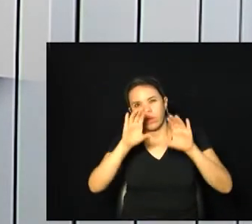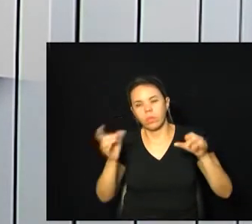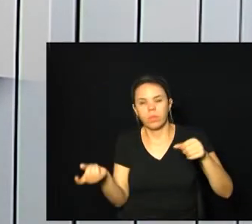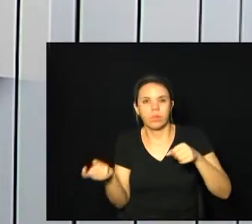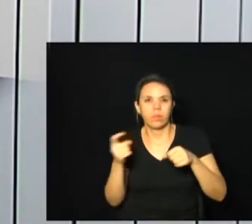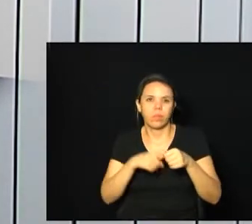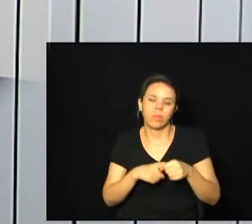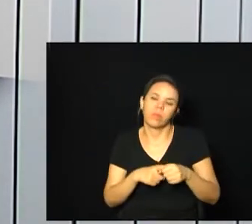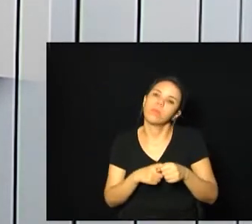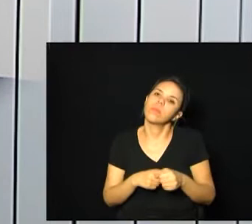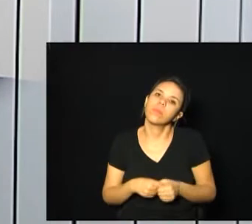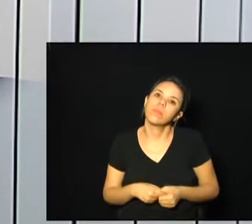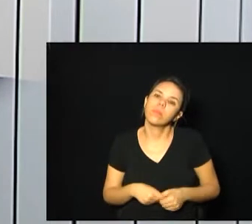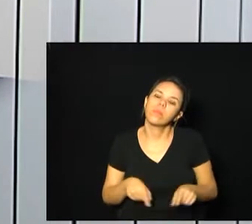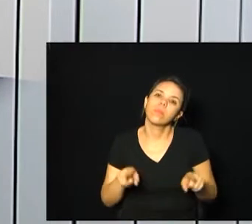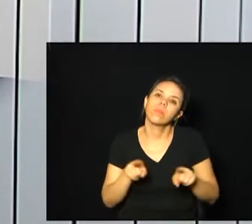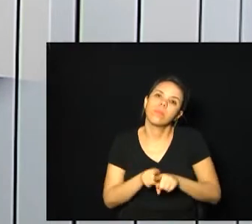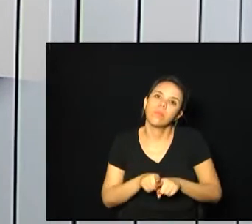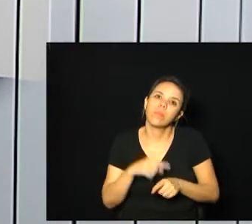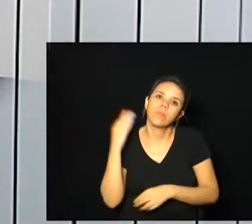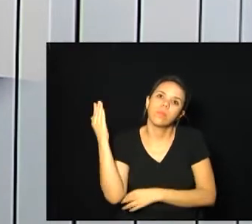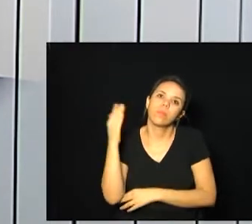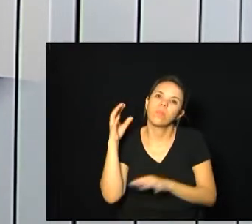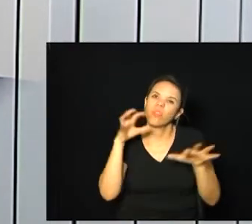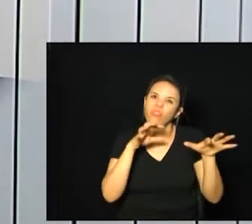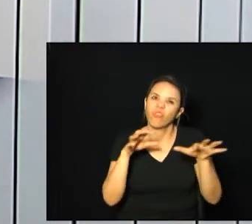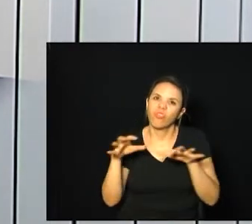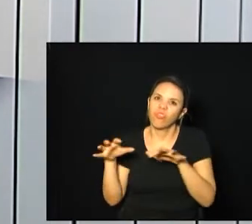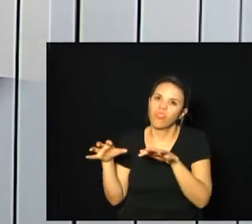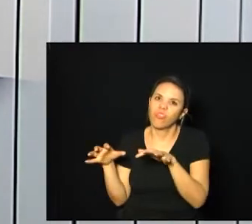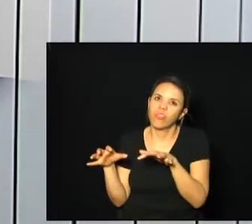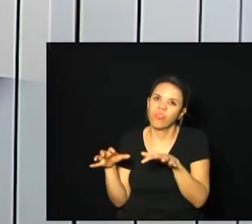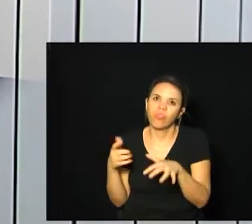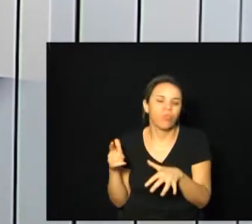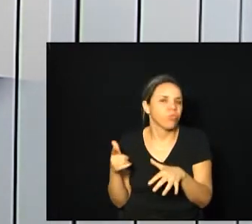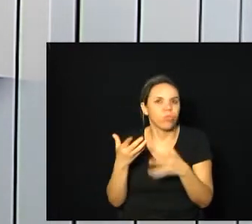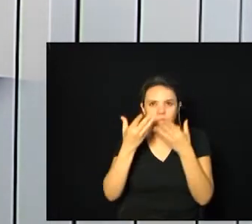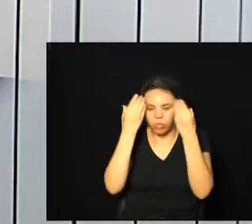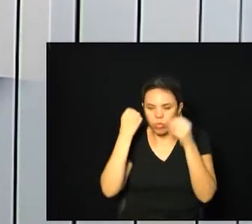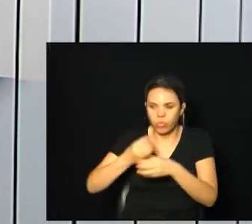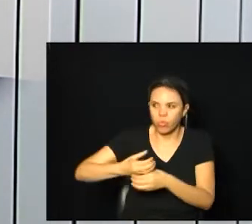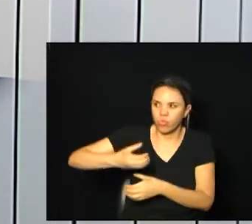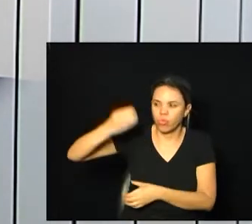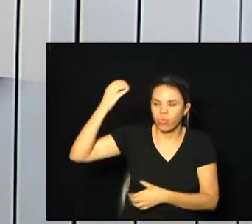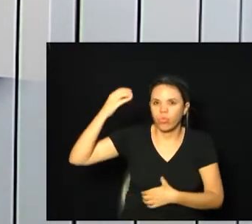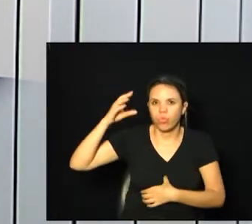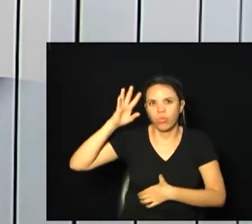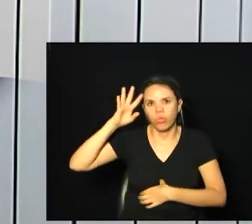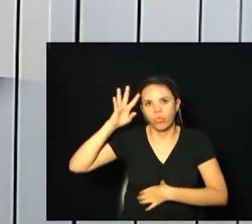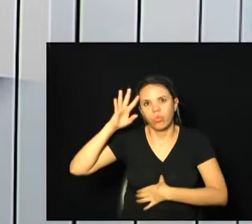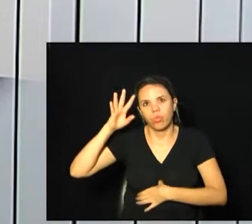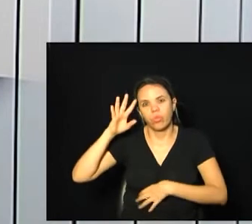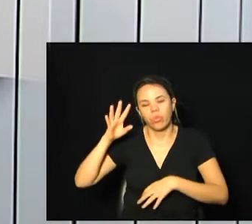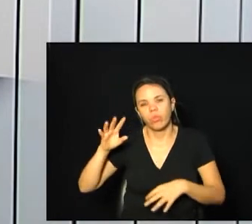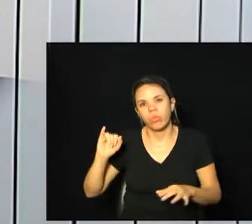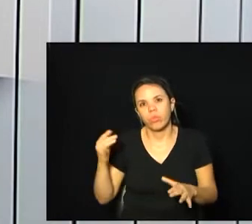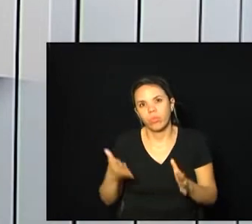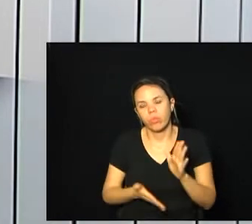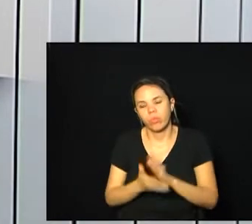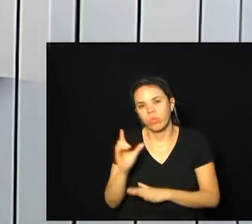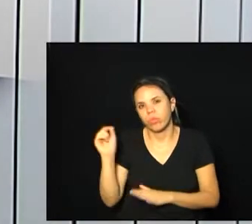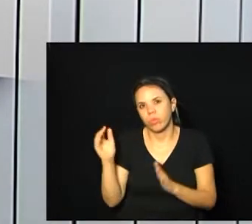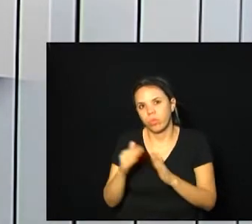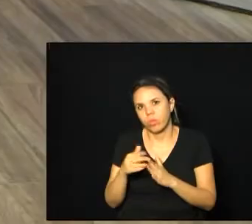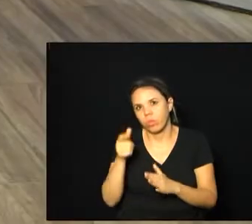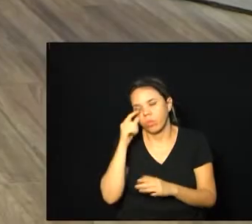toma conta e também previsão de chuva. Não esqueça o seu guarda-chuva nesta quarta-feira, se for sair de casa.